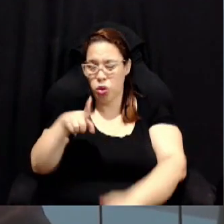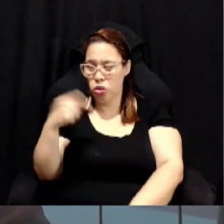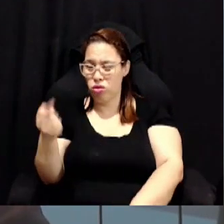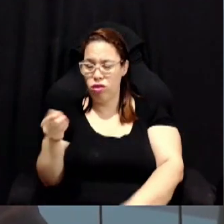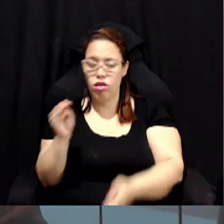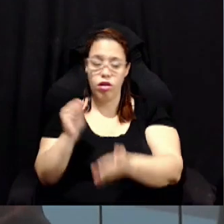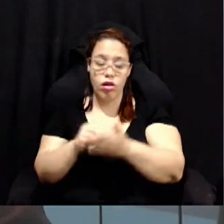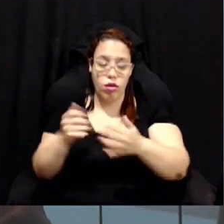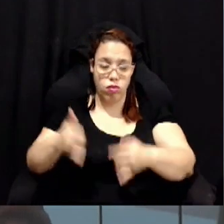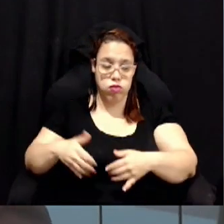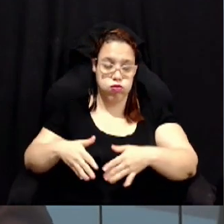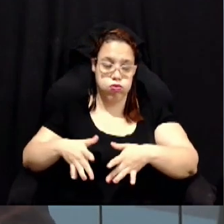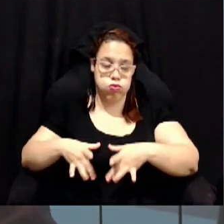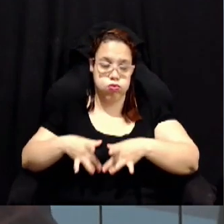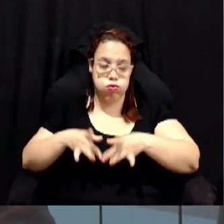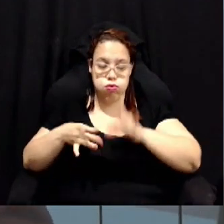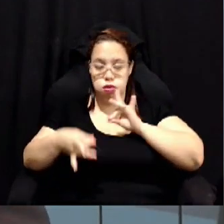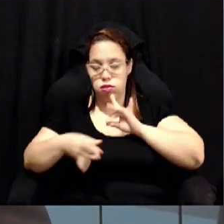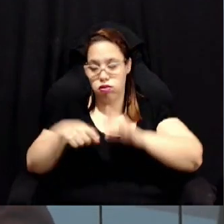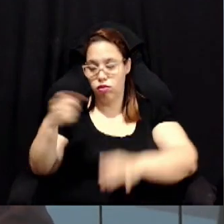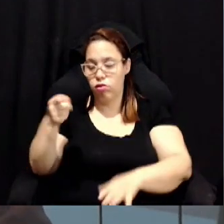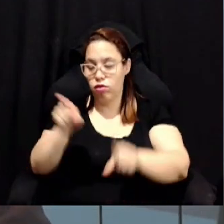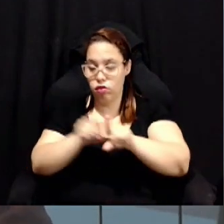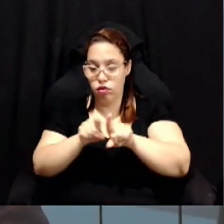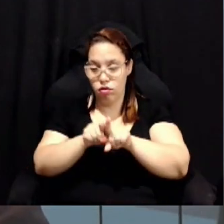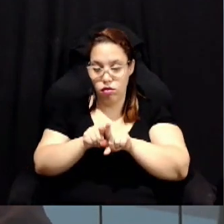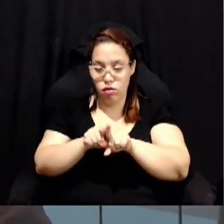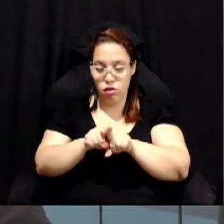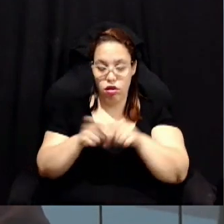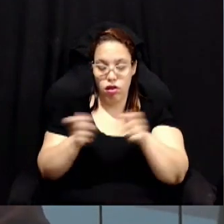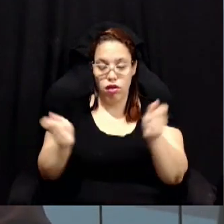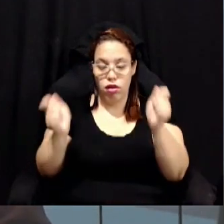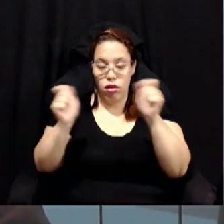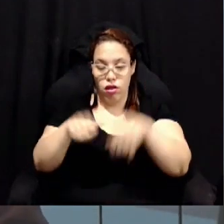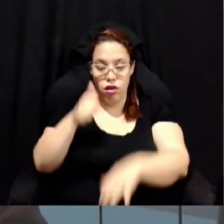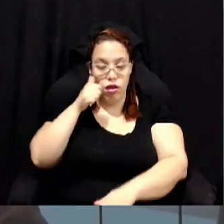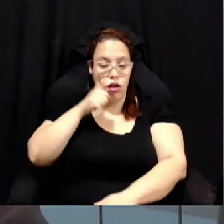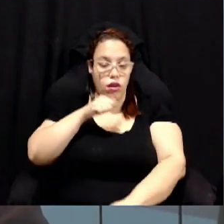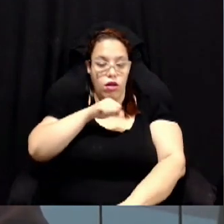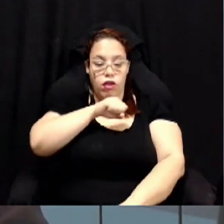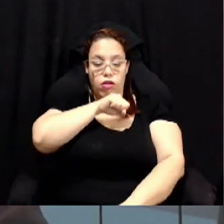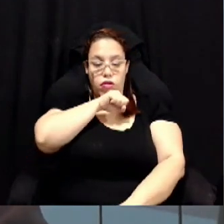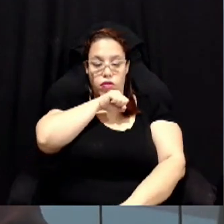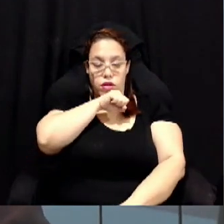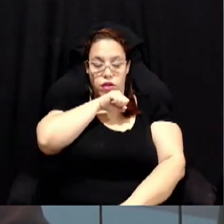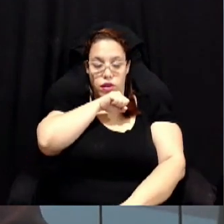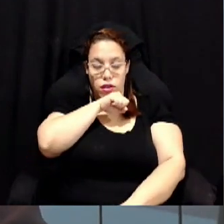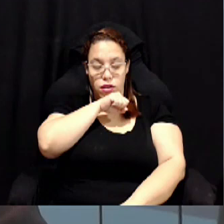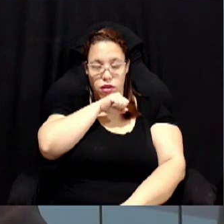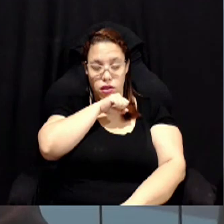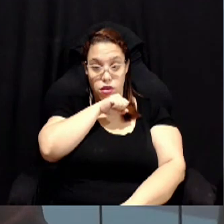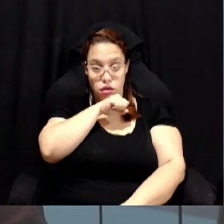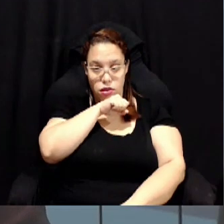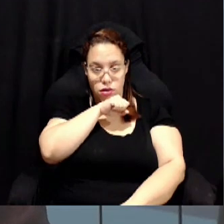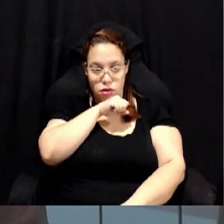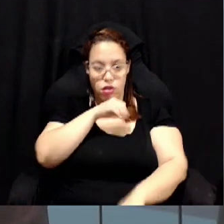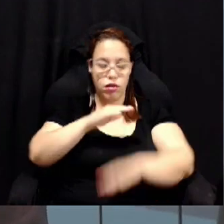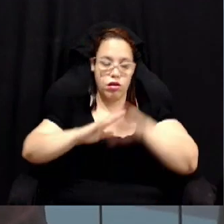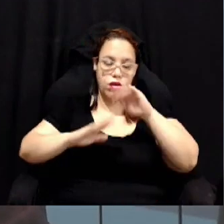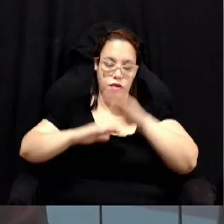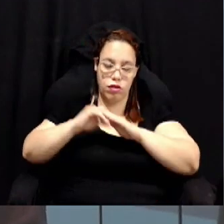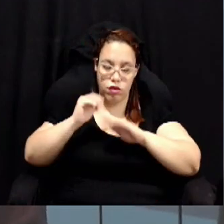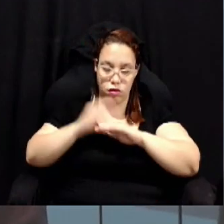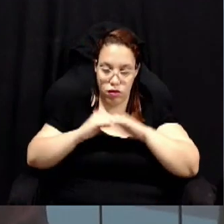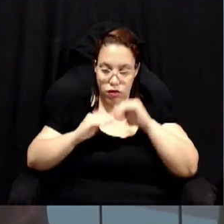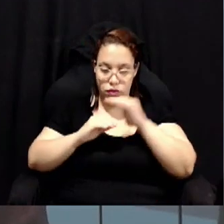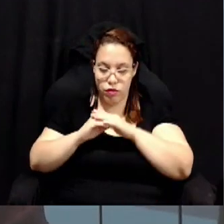gente poder cuidar do outro também. E essa possibilidade da mãe ter esse escape, esse tratamento dela adequado, é